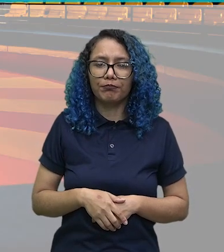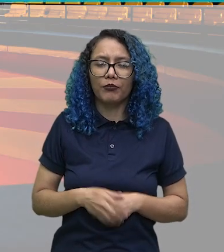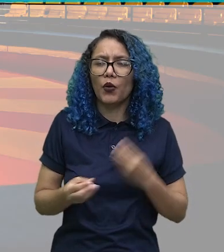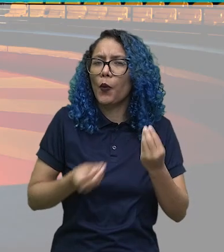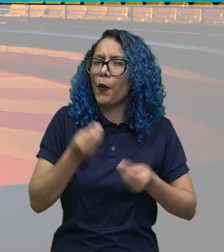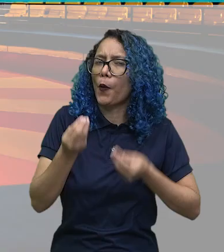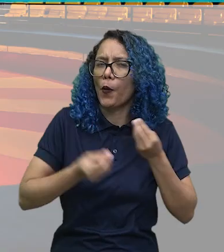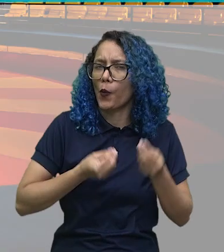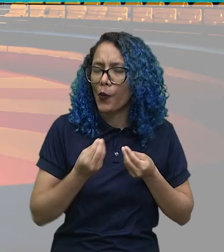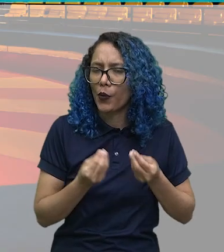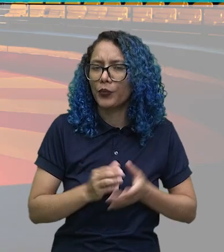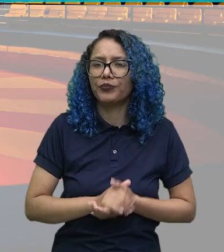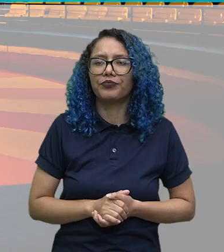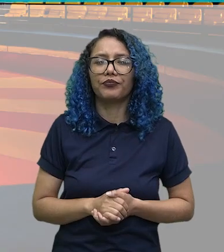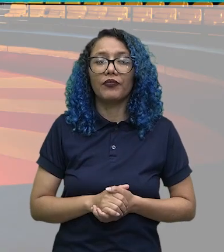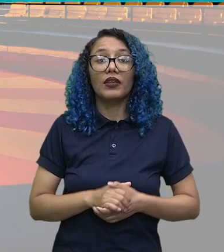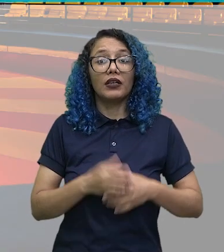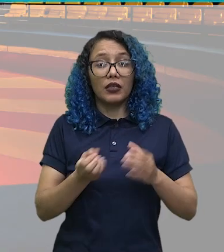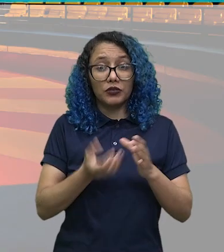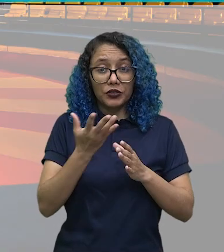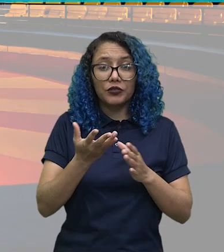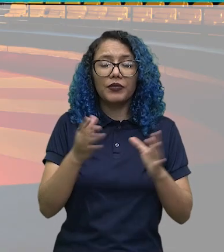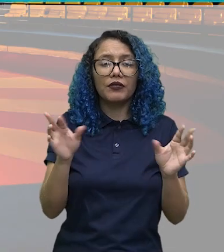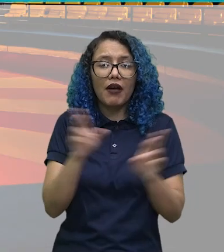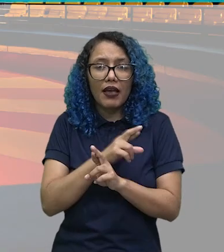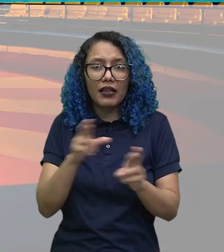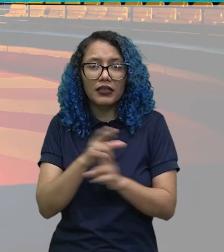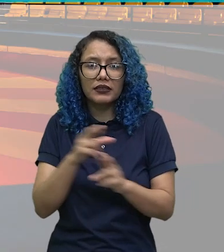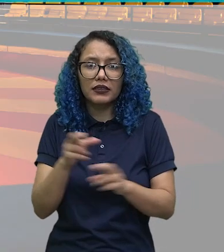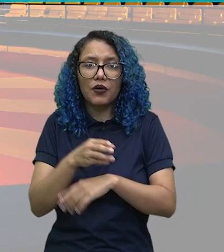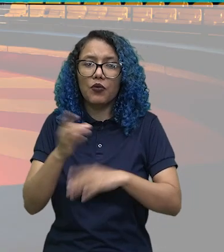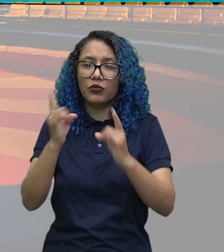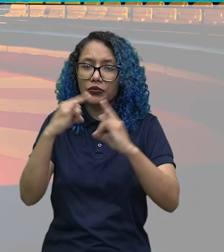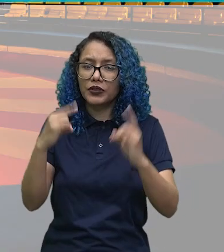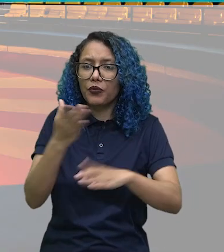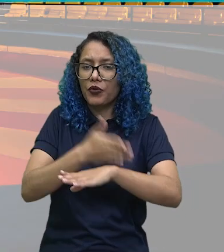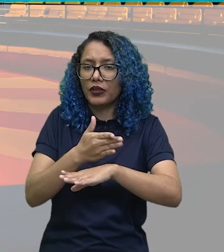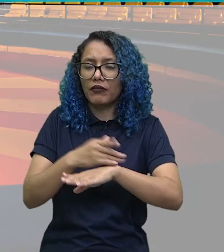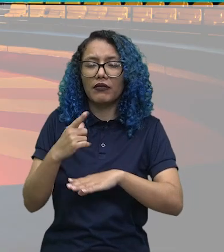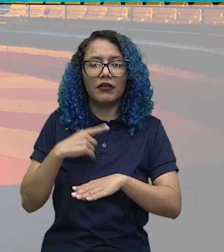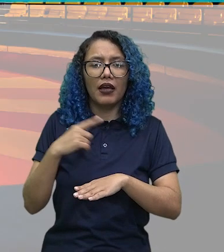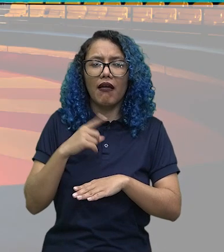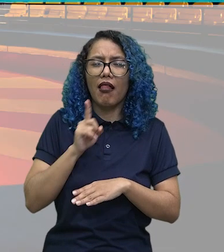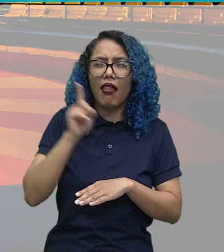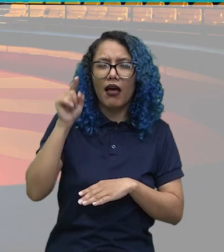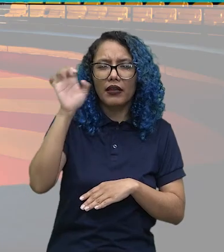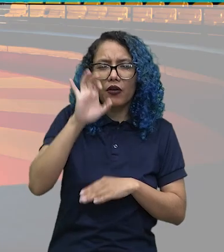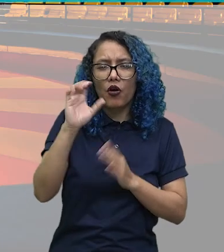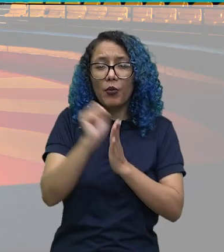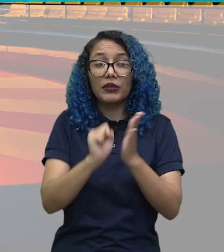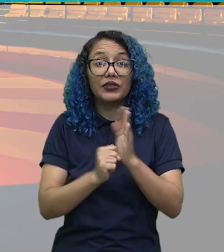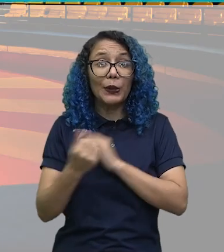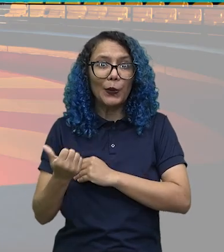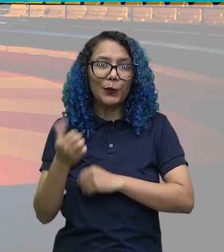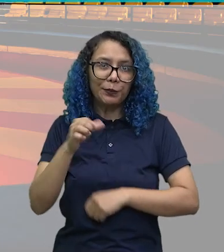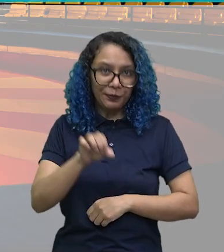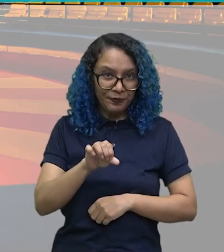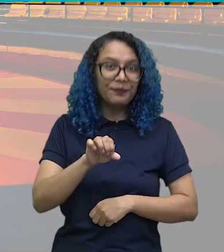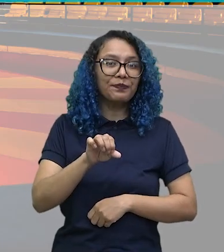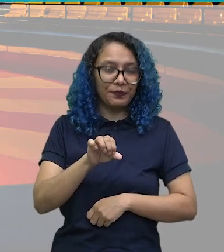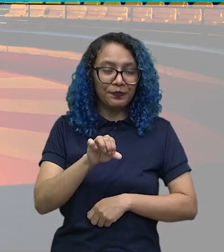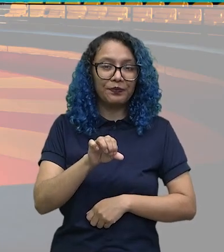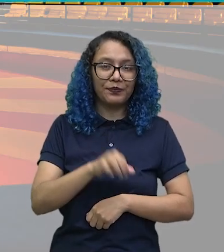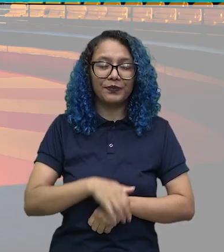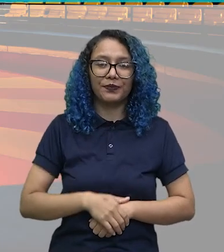está ligado ao desenvolvimento do circo moderno, especialmente na Europa do século XIX.